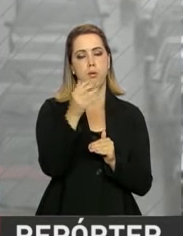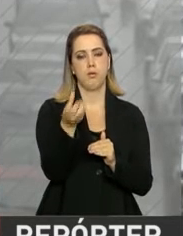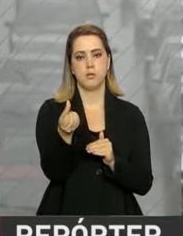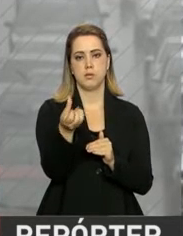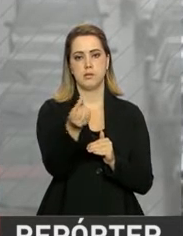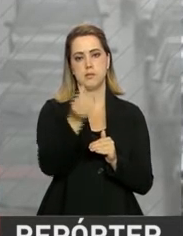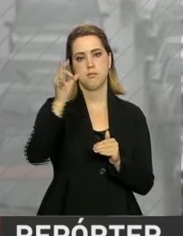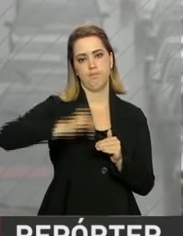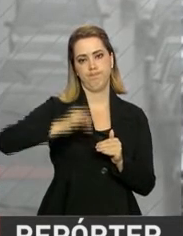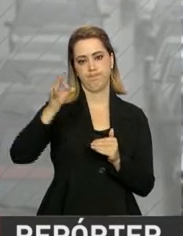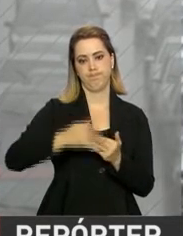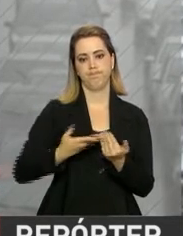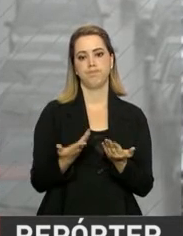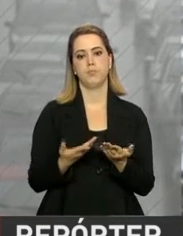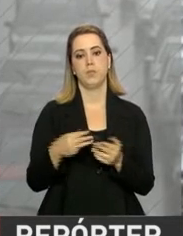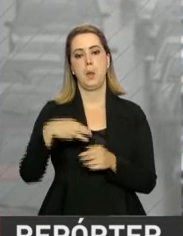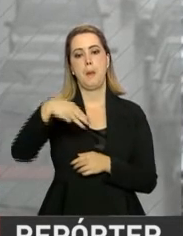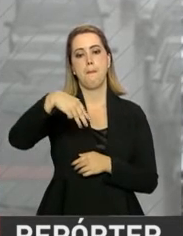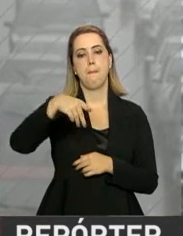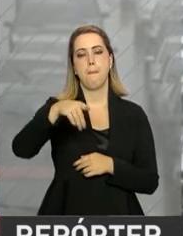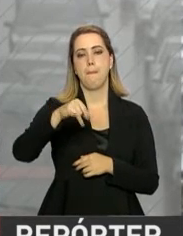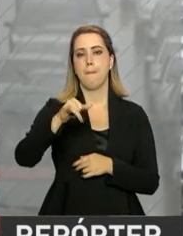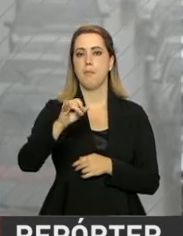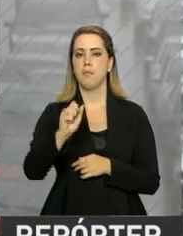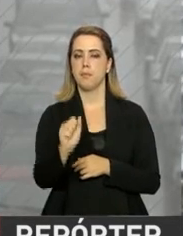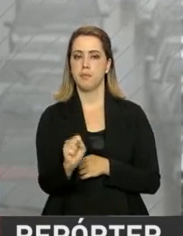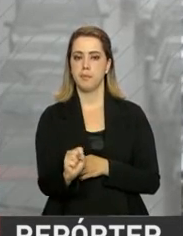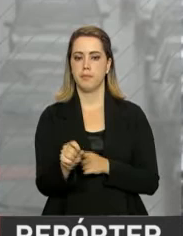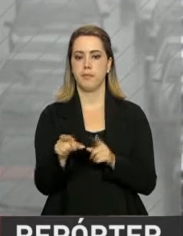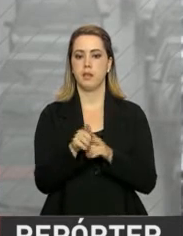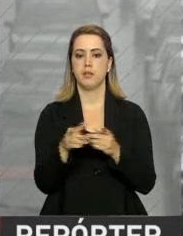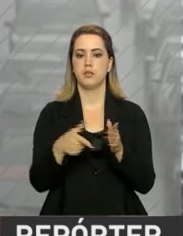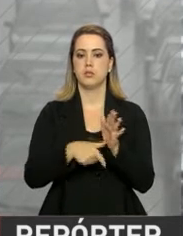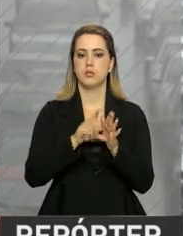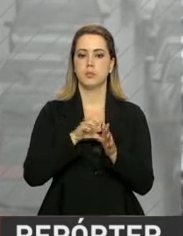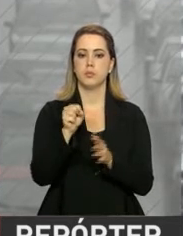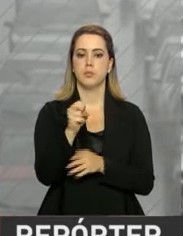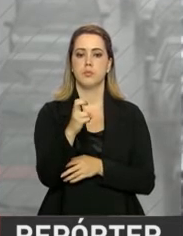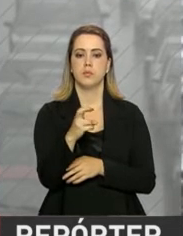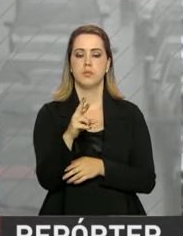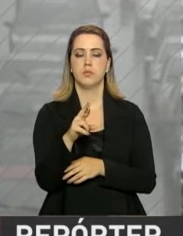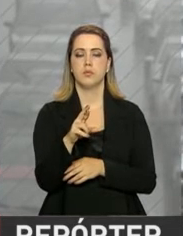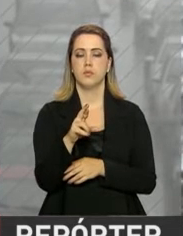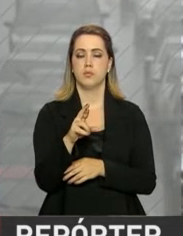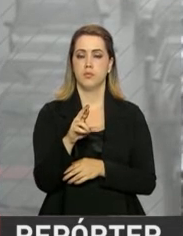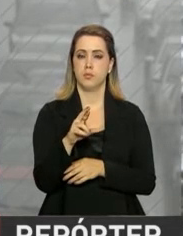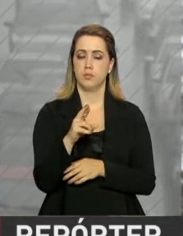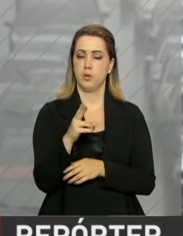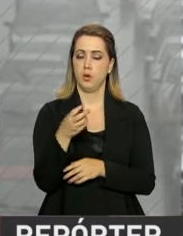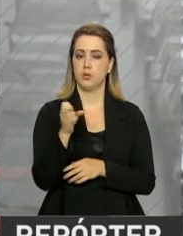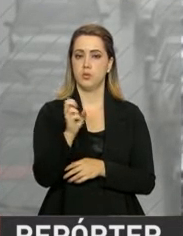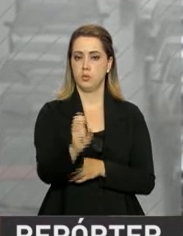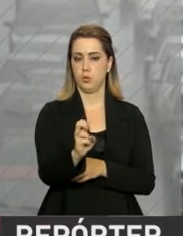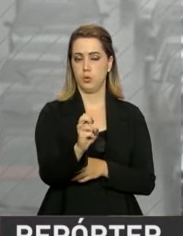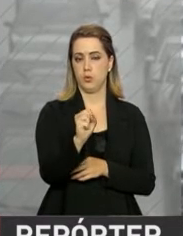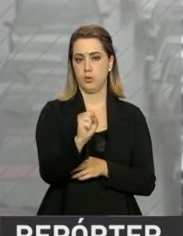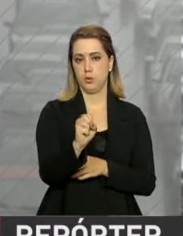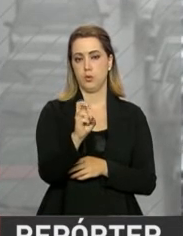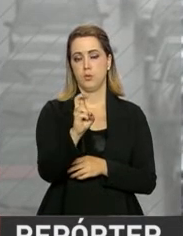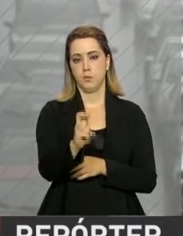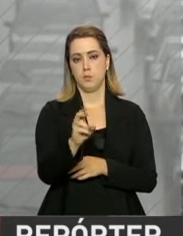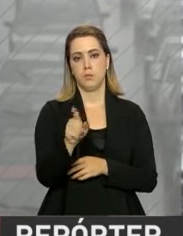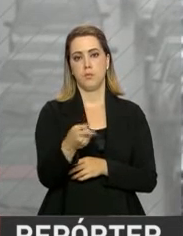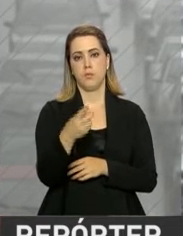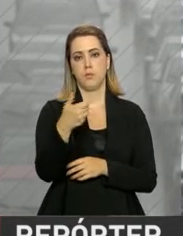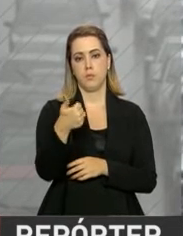centavos as infrações médias passaram de oitenta e cinco reais e treze centavos para 130 reais